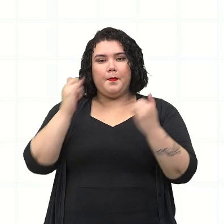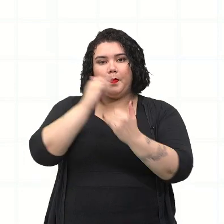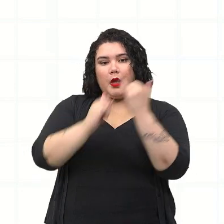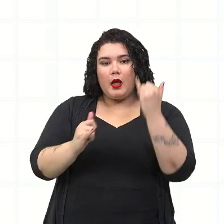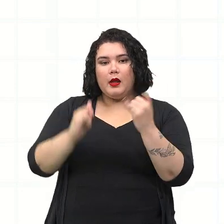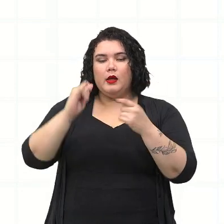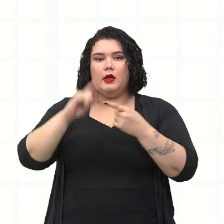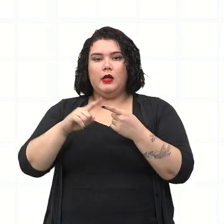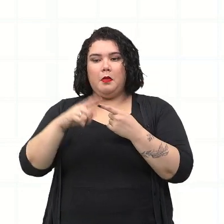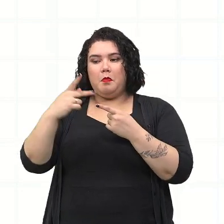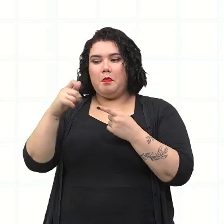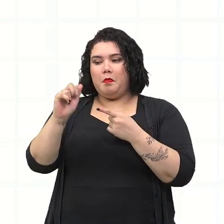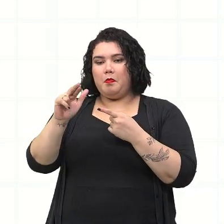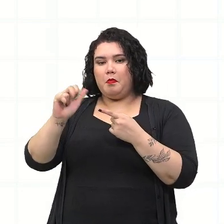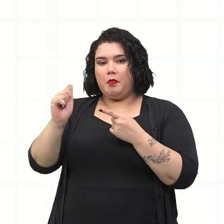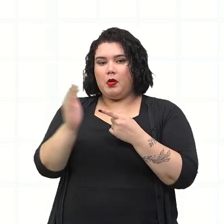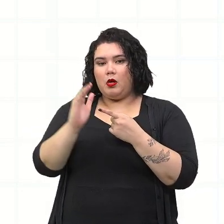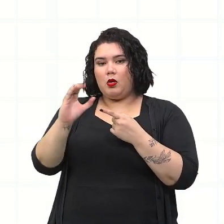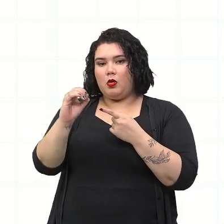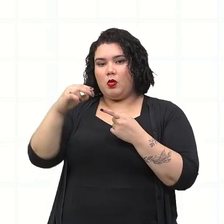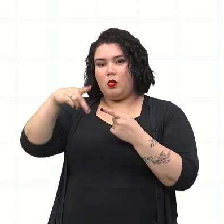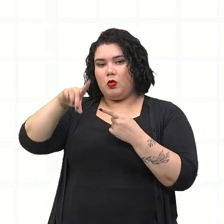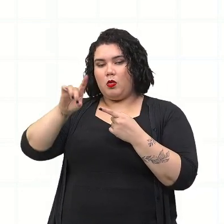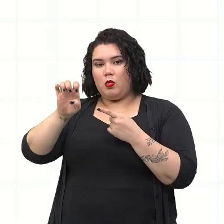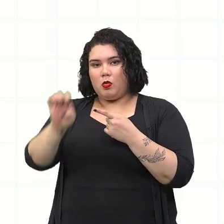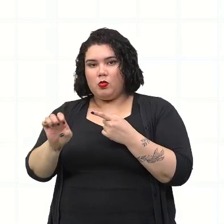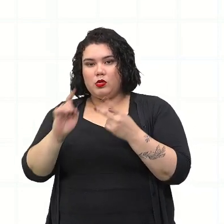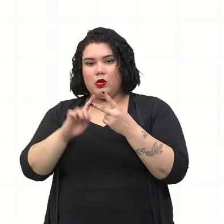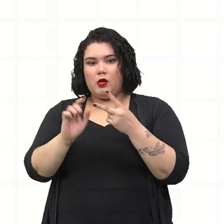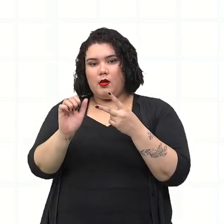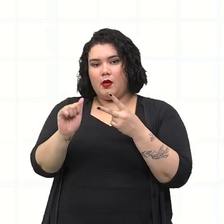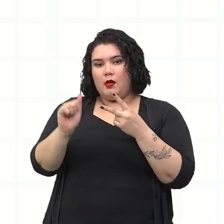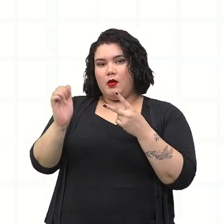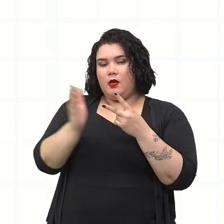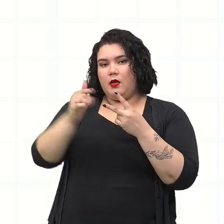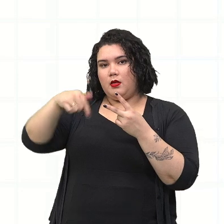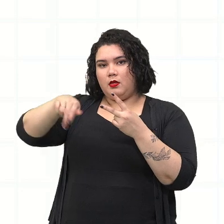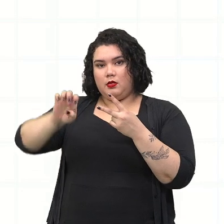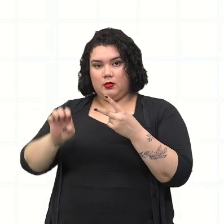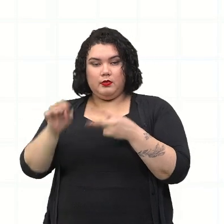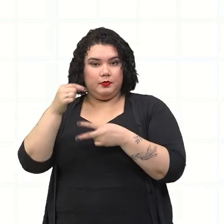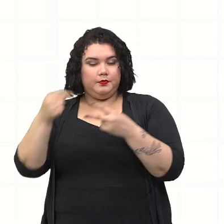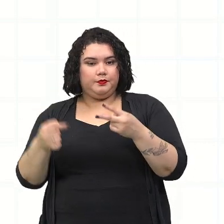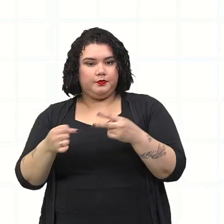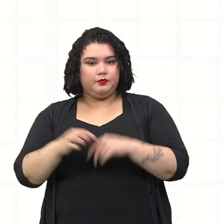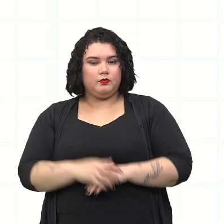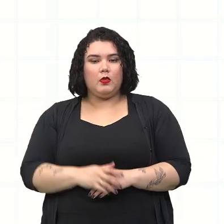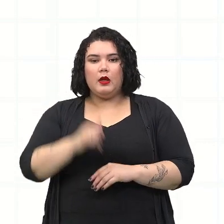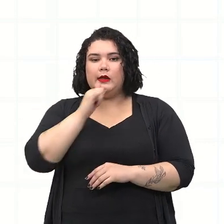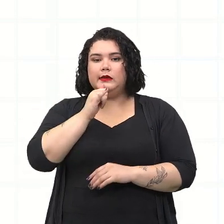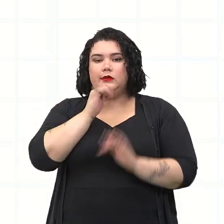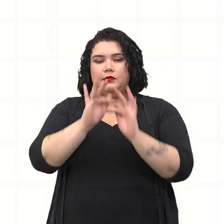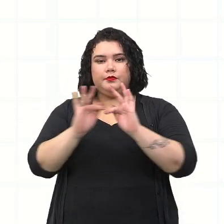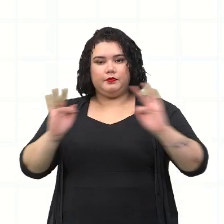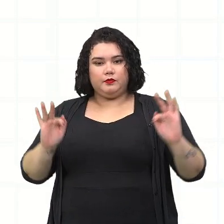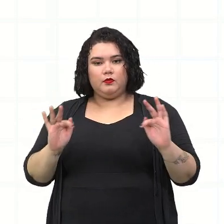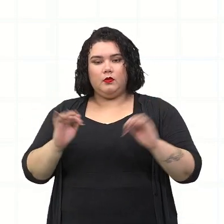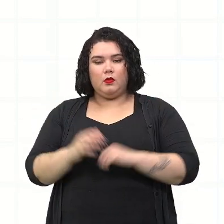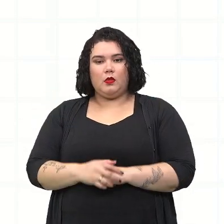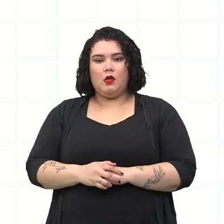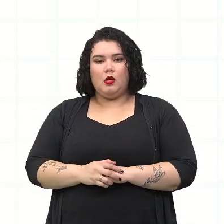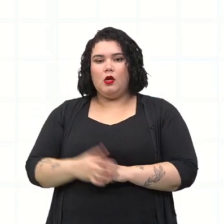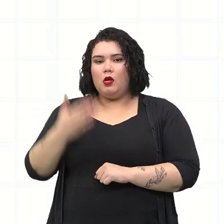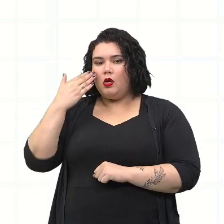a cidade aonde você irá. Por que eu usei? Porque o você